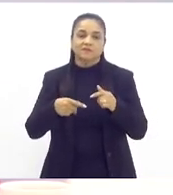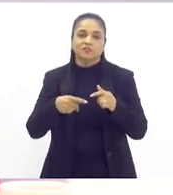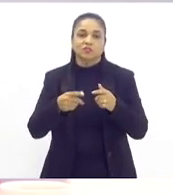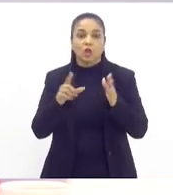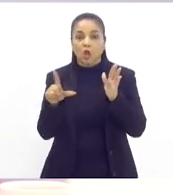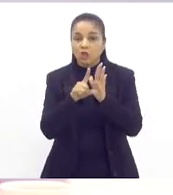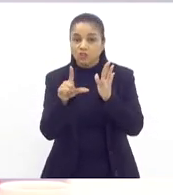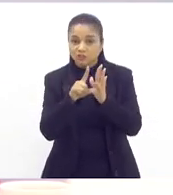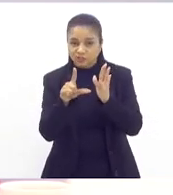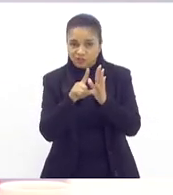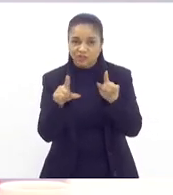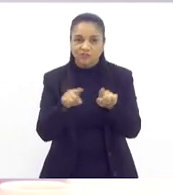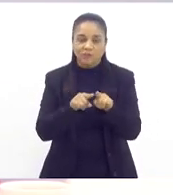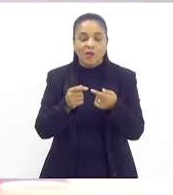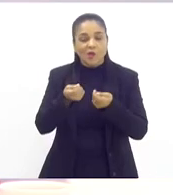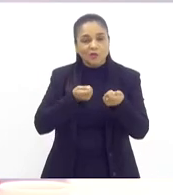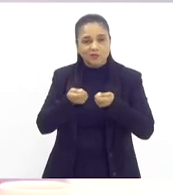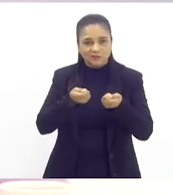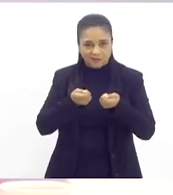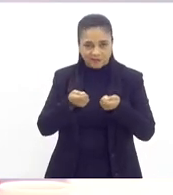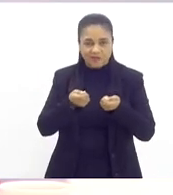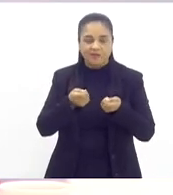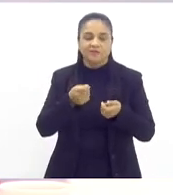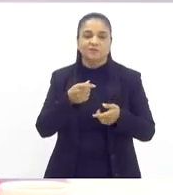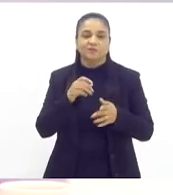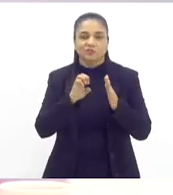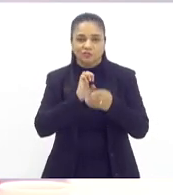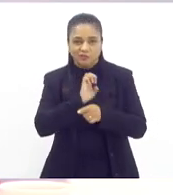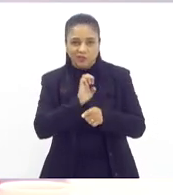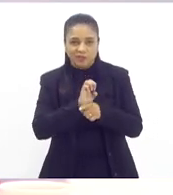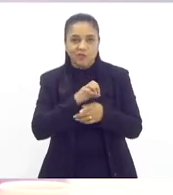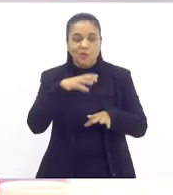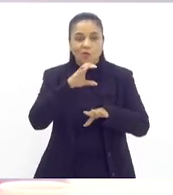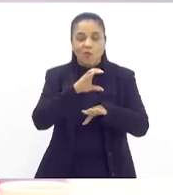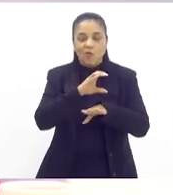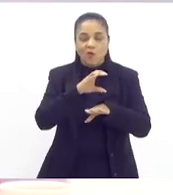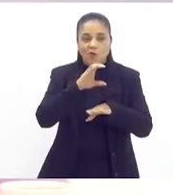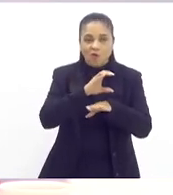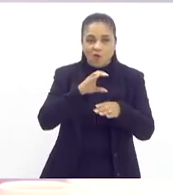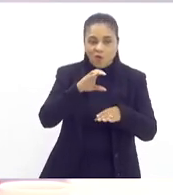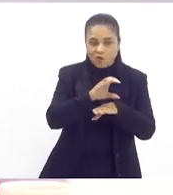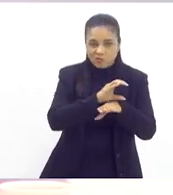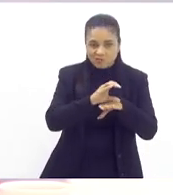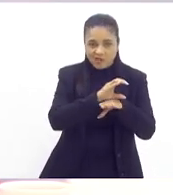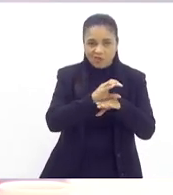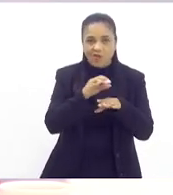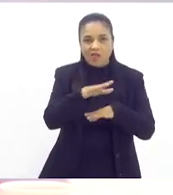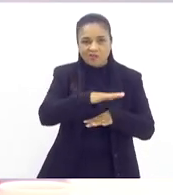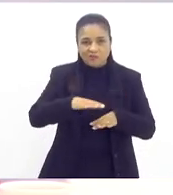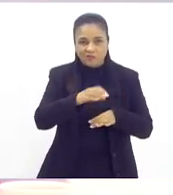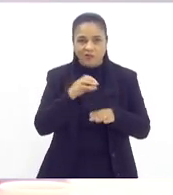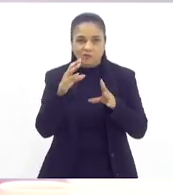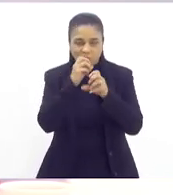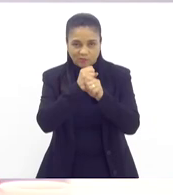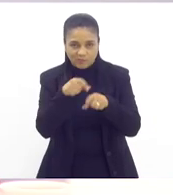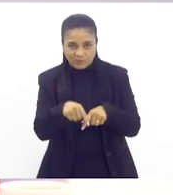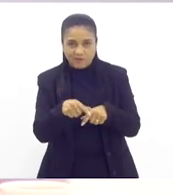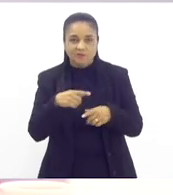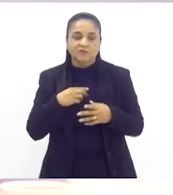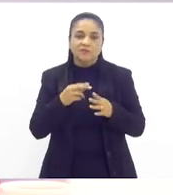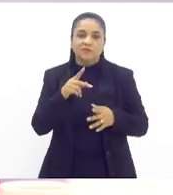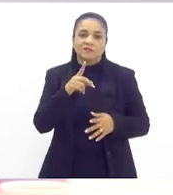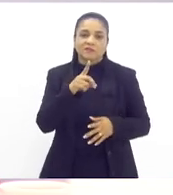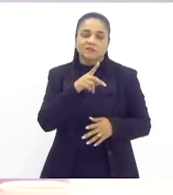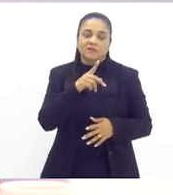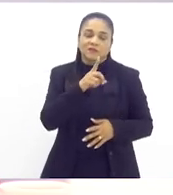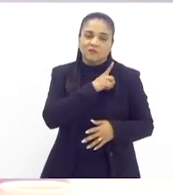a Controladoria Geral do Estado, Conselho Regional de Contabilidade, os Correios aqui representados, a Defensoria Pública do Estado, a